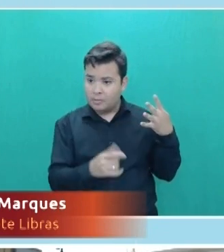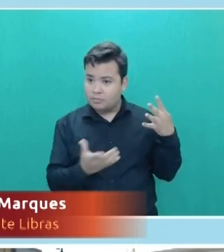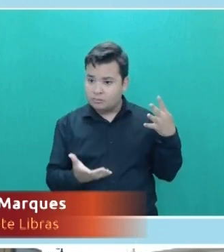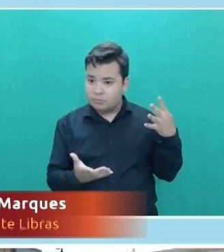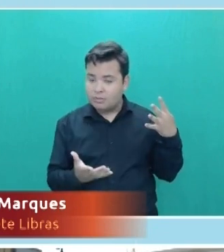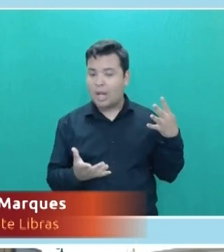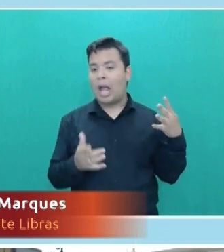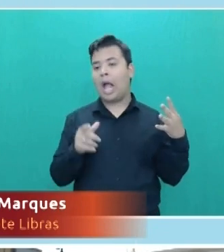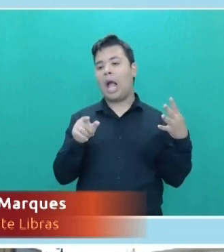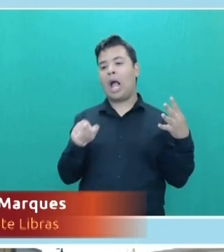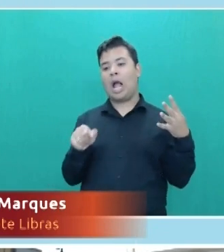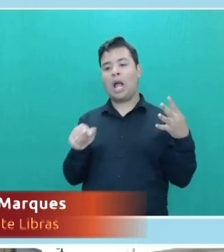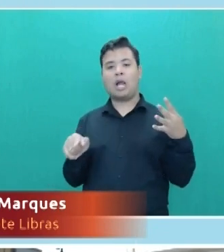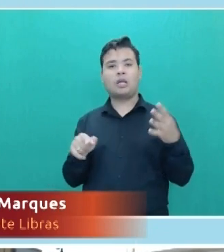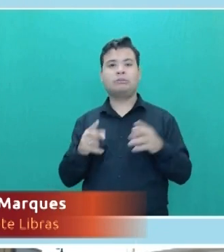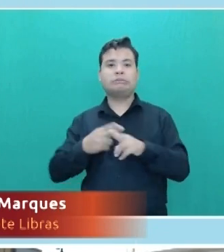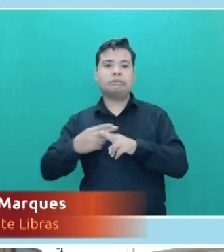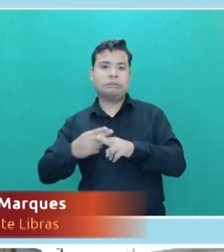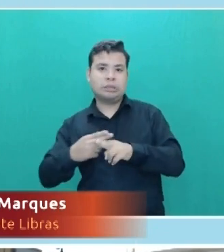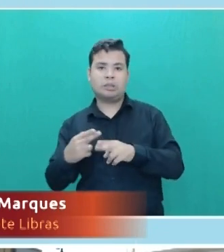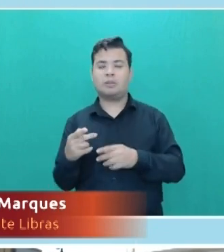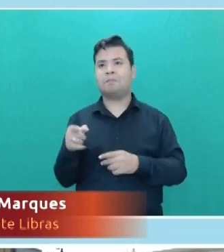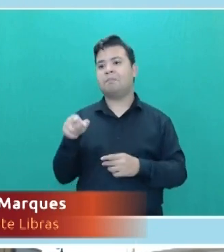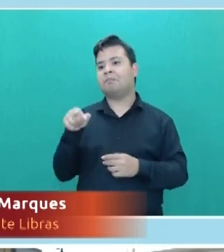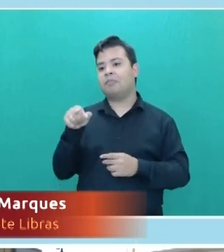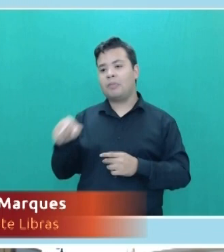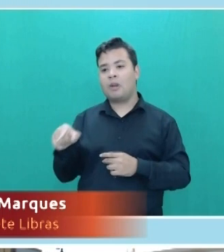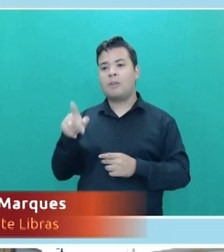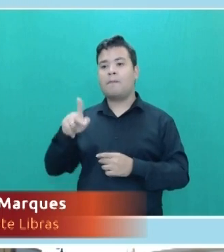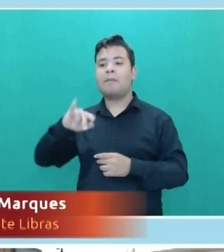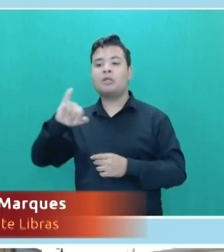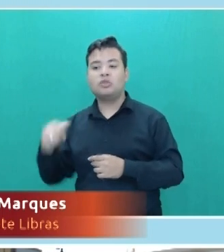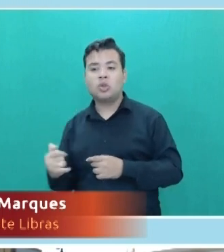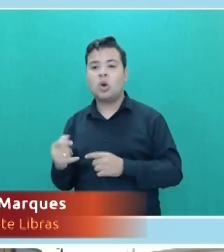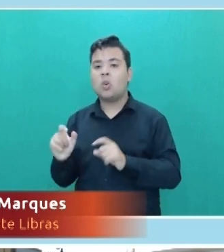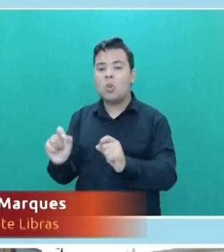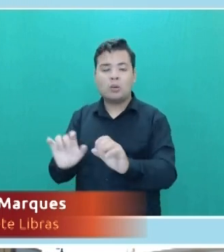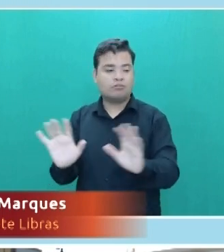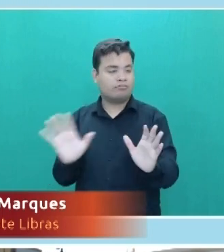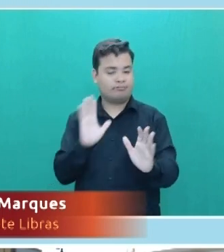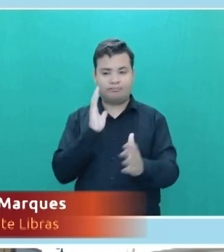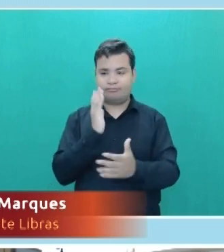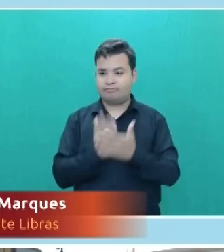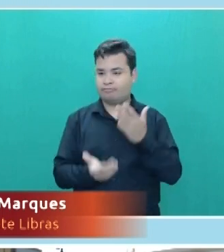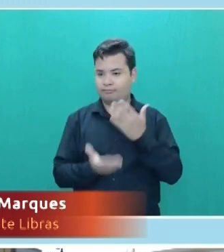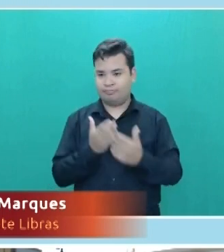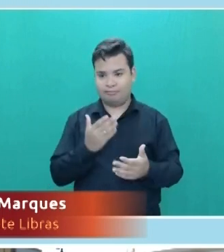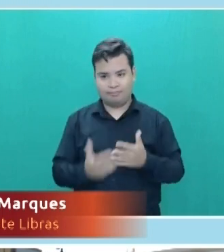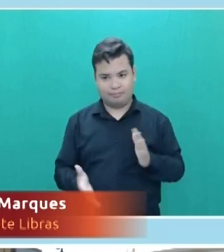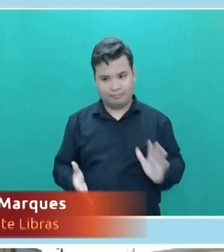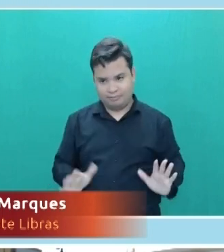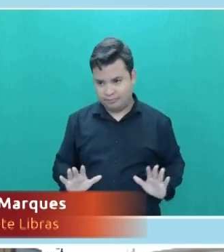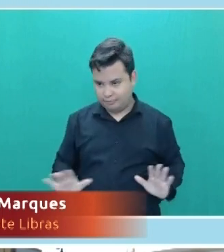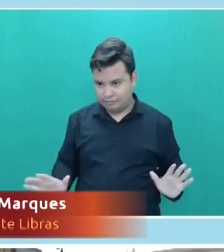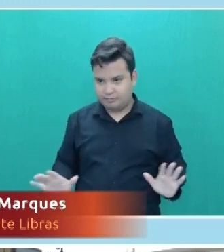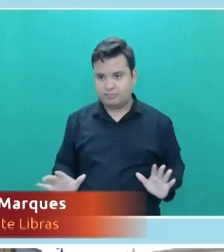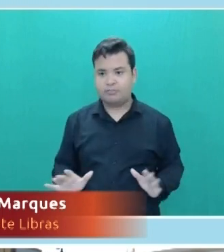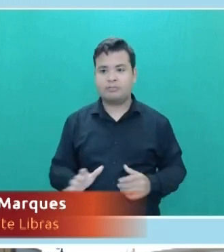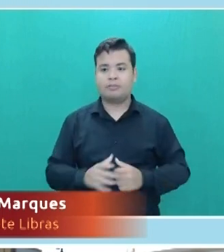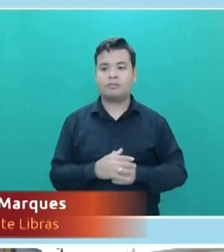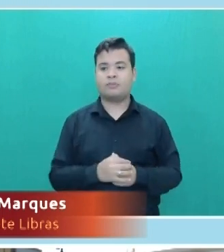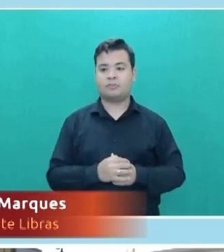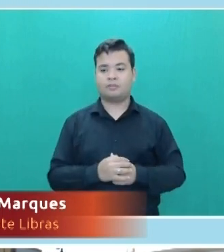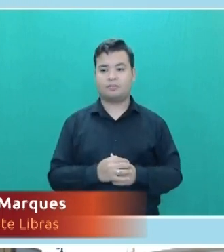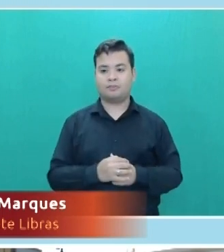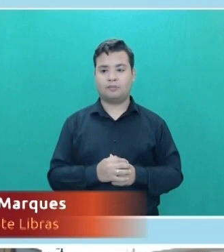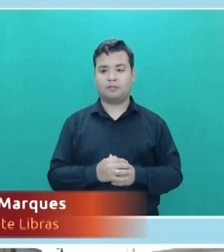que se tente colocar, não importa aquilo que eu quero chamar. Se eu chamo peixe-boi de peixe-boi,